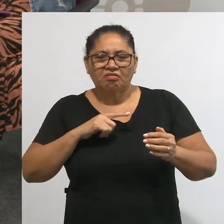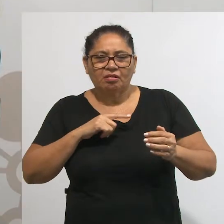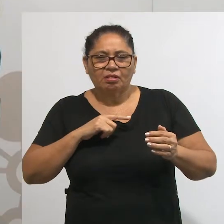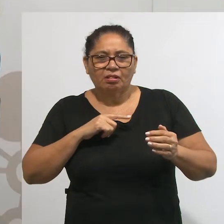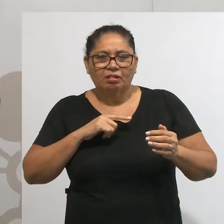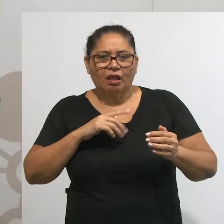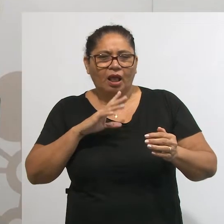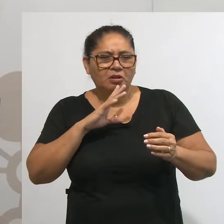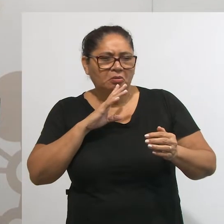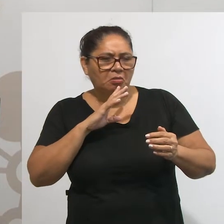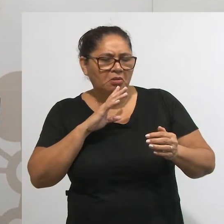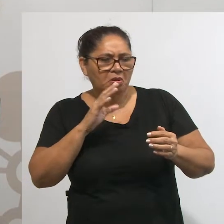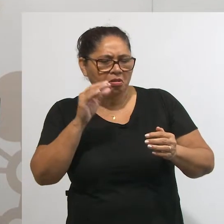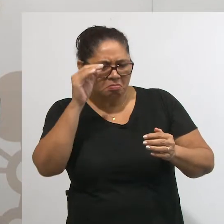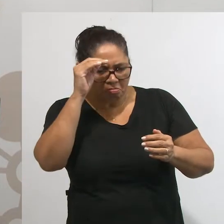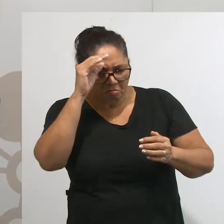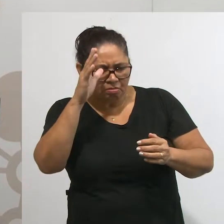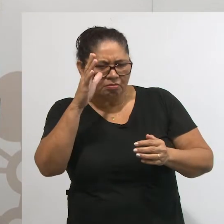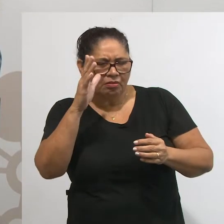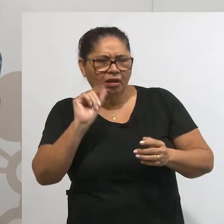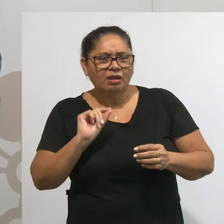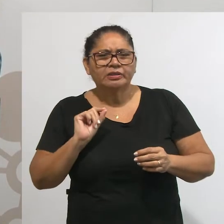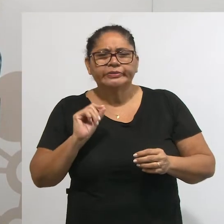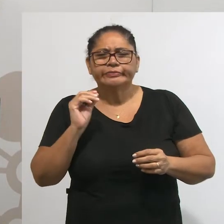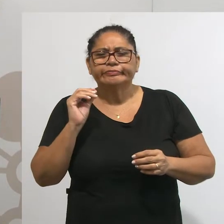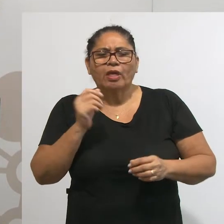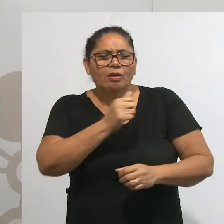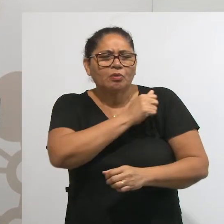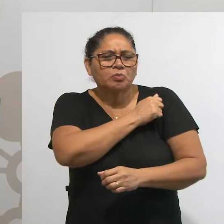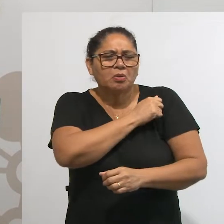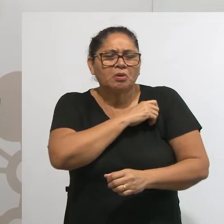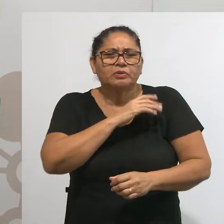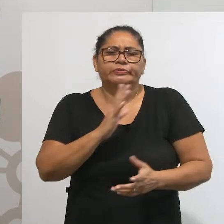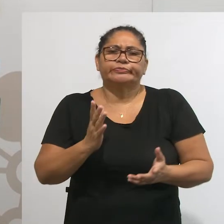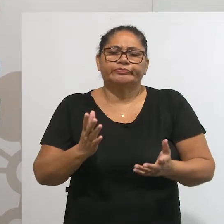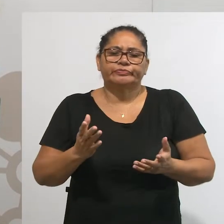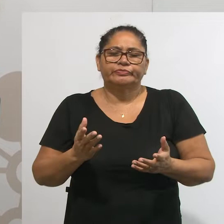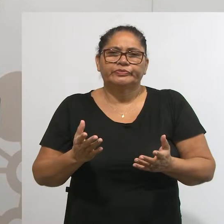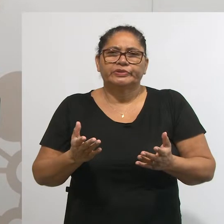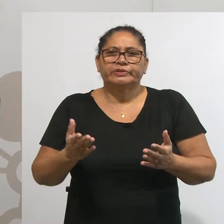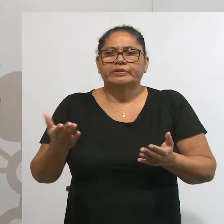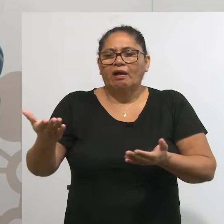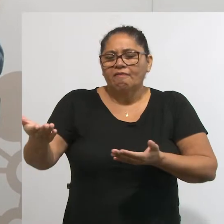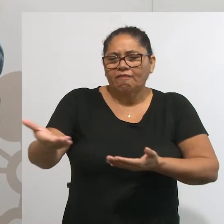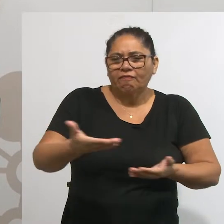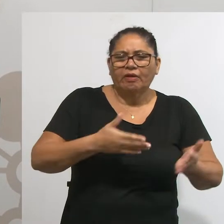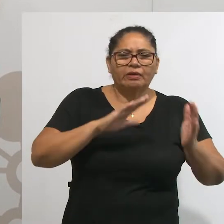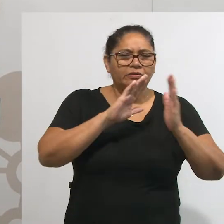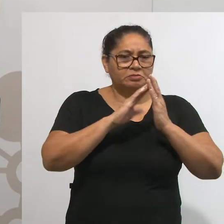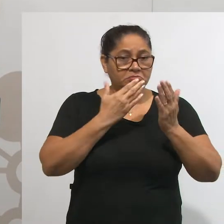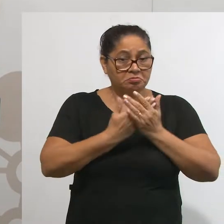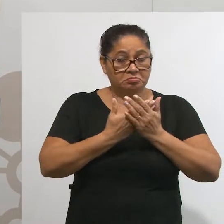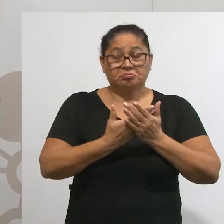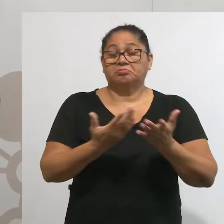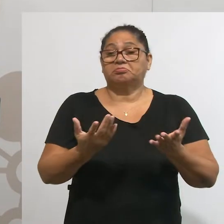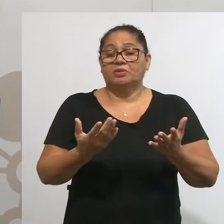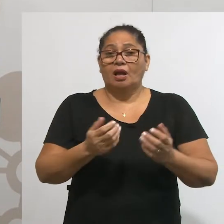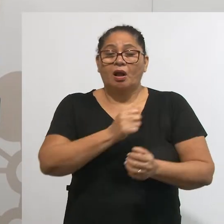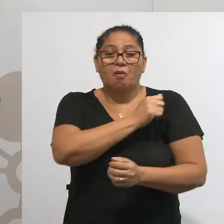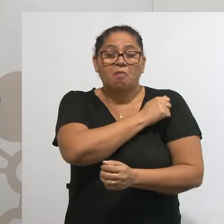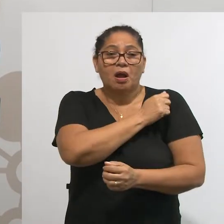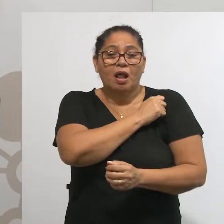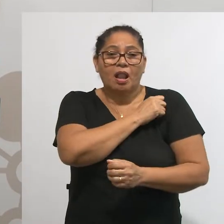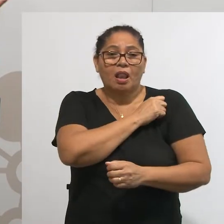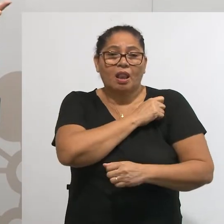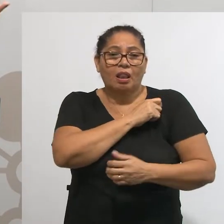os conhecimentos prévios do aluno, aqueles conhecimentos que o aluno, né, já traz para a escola, que vai contra também aquela visão de que o